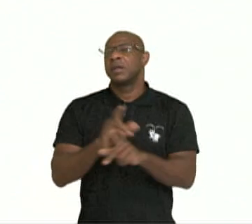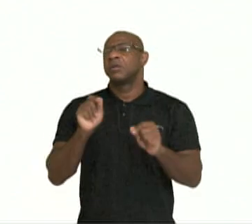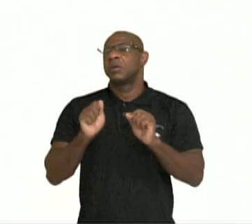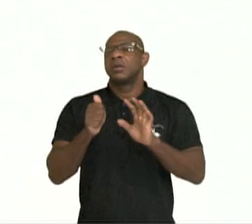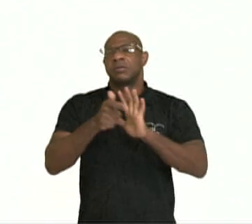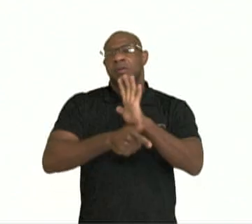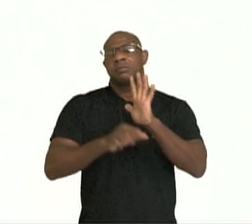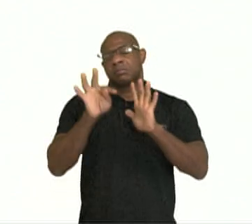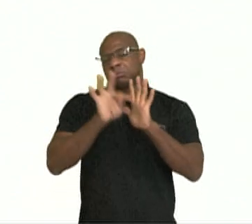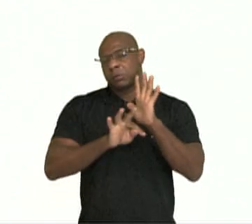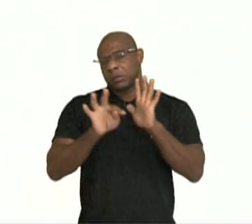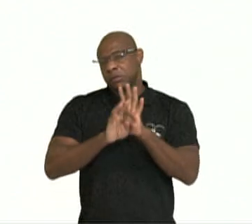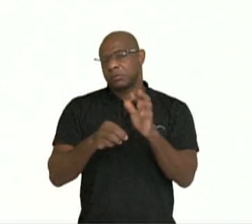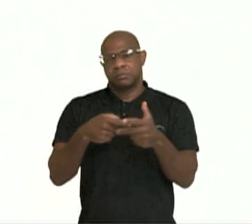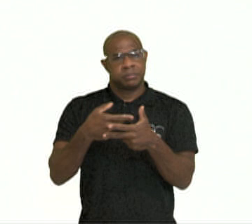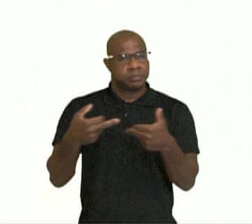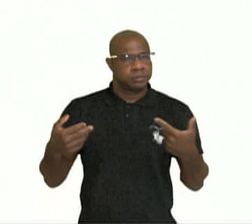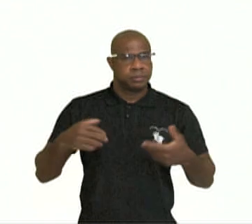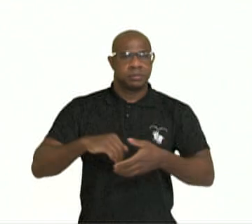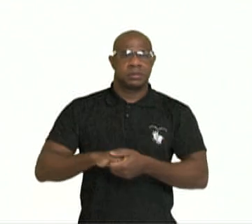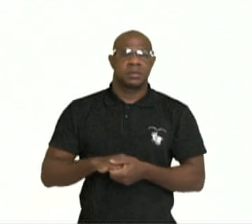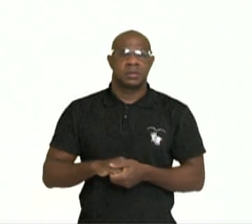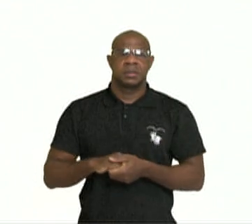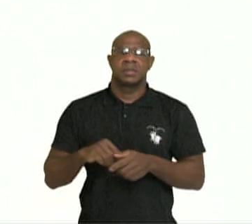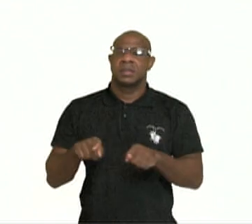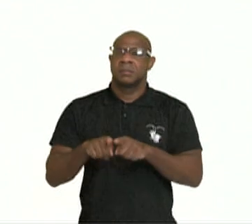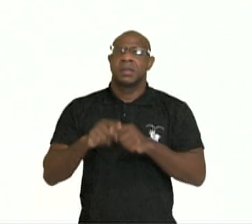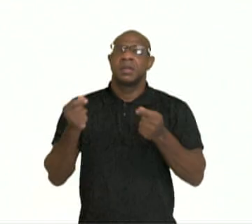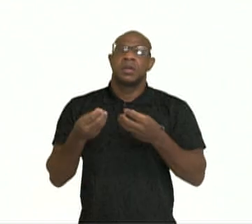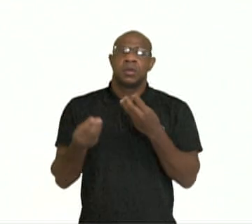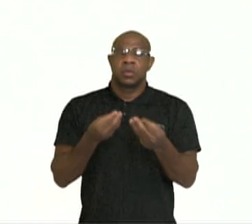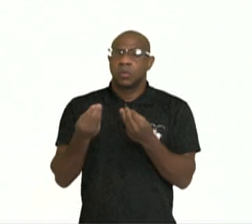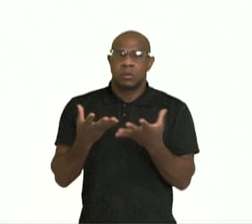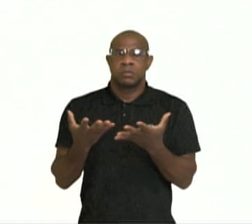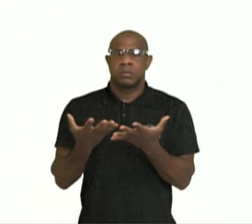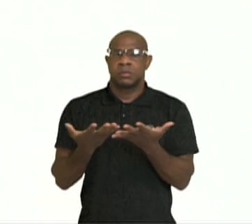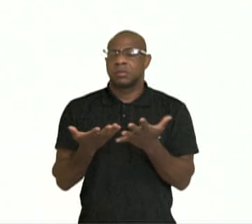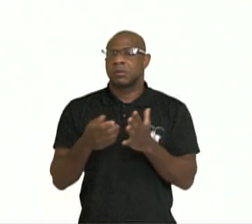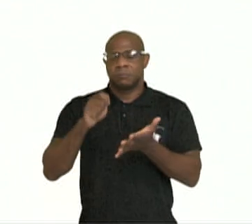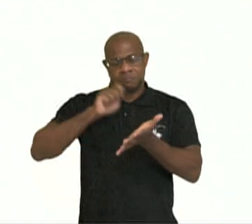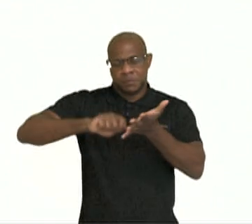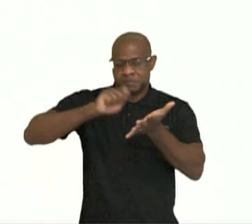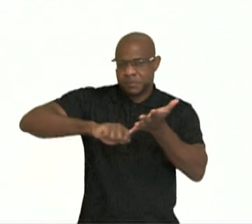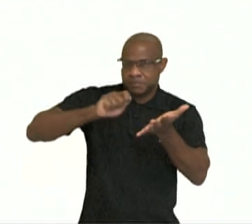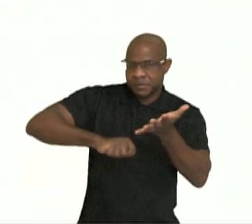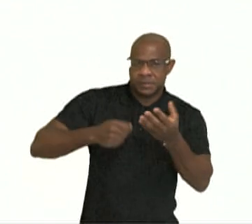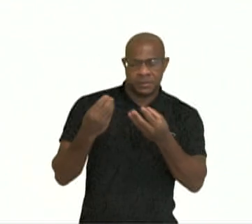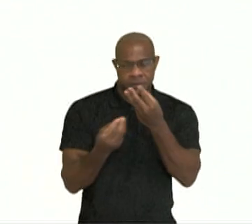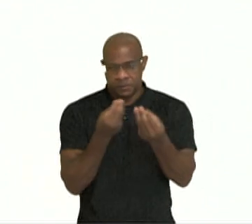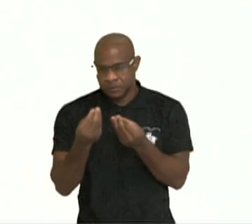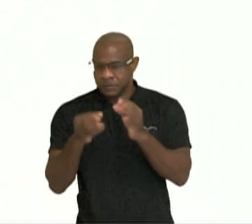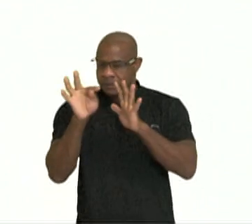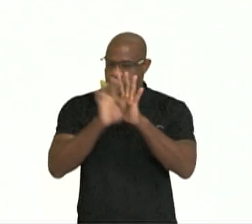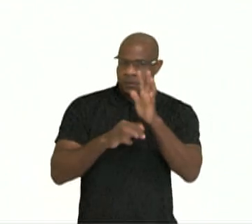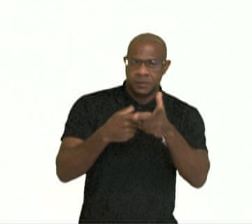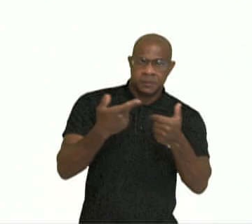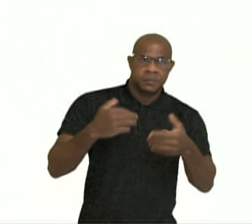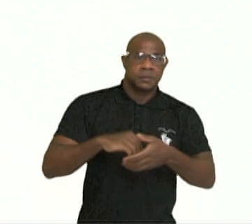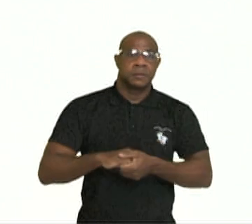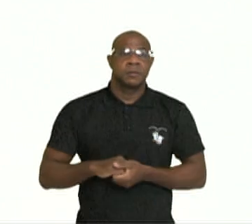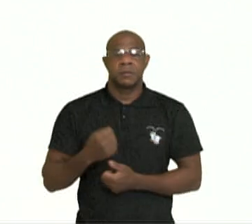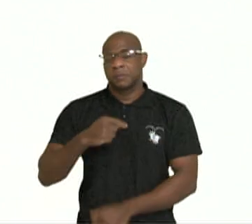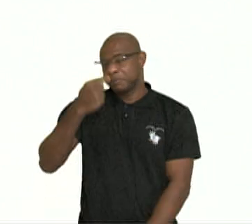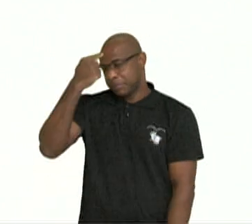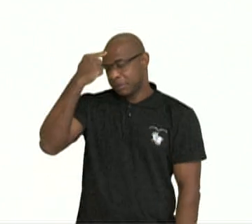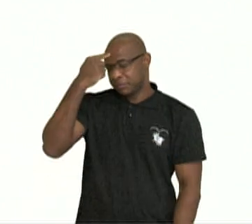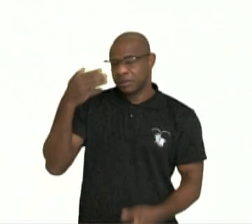gêneros textuais, bem como o seu contexto de produção e a esfera de circulação. Vamos pensar